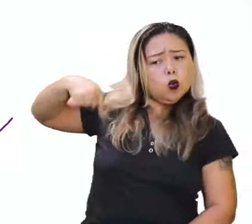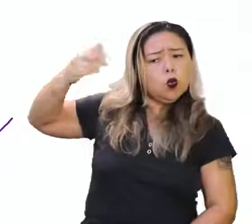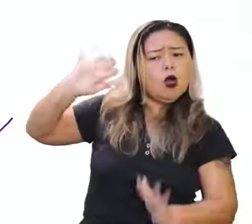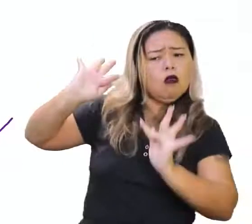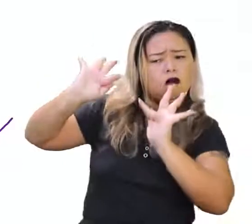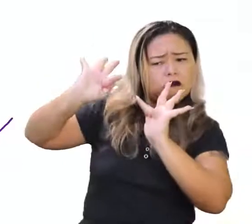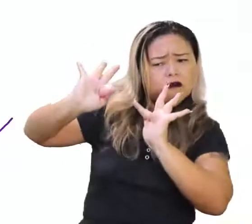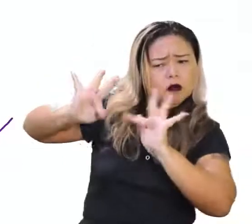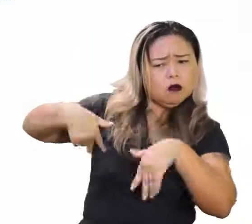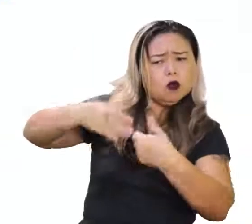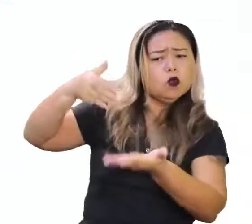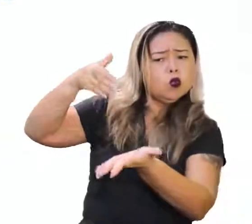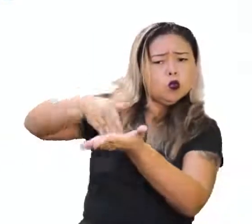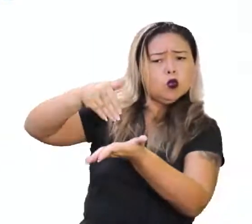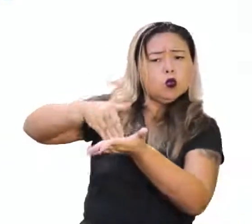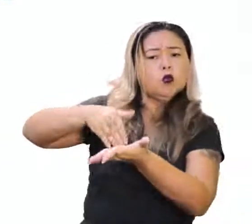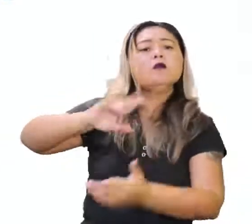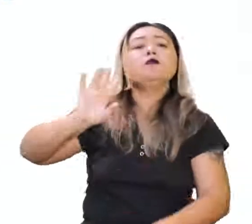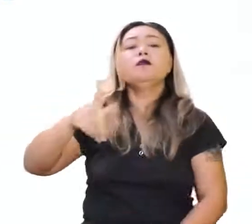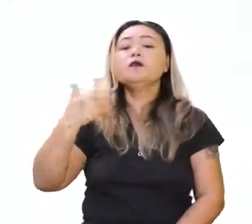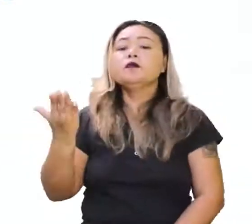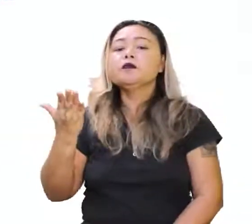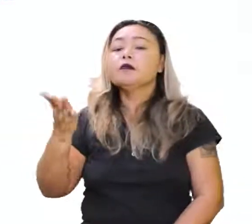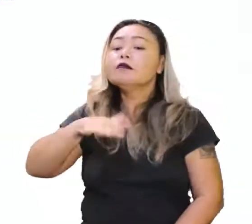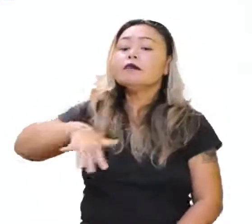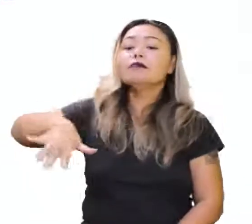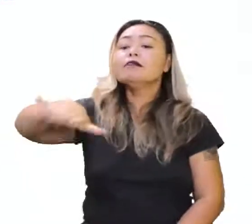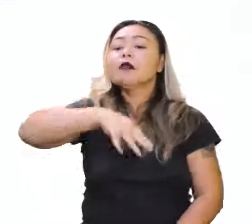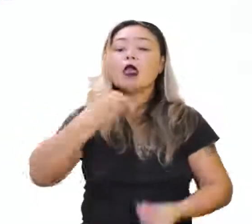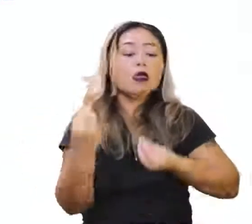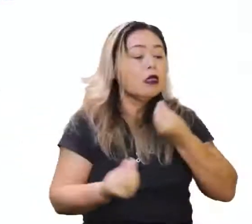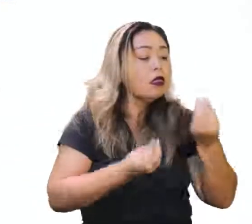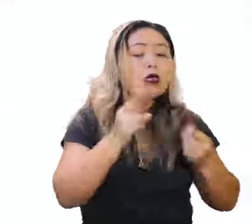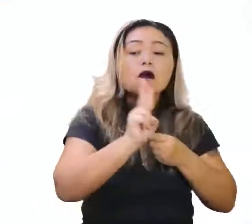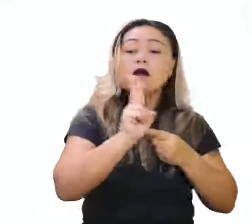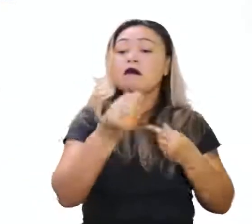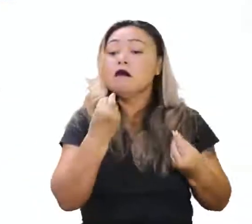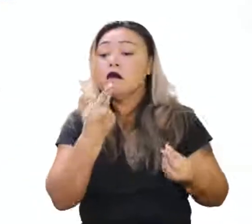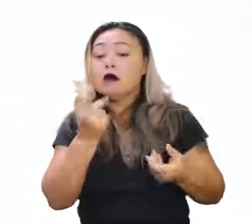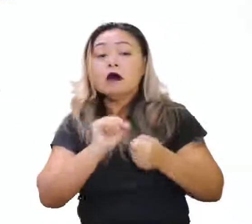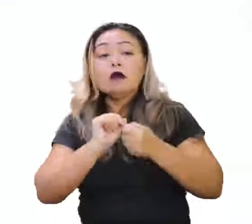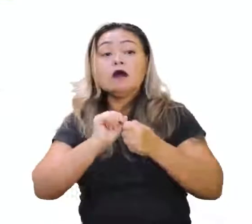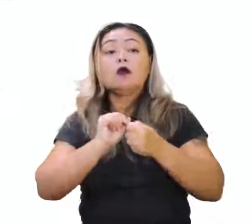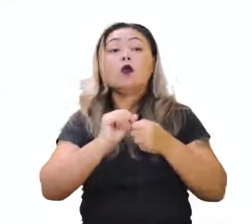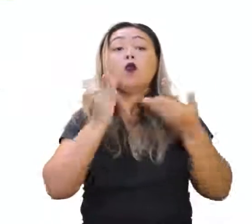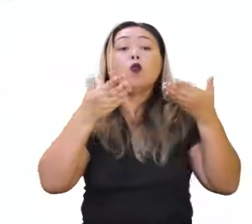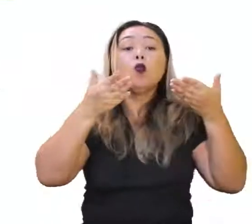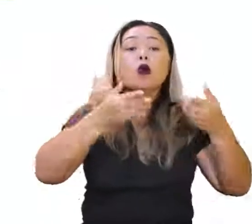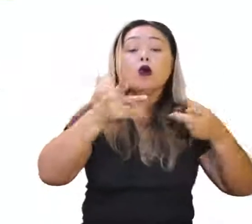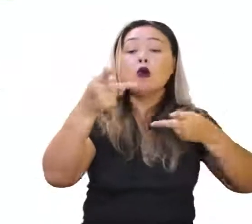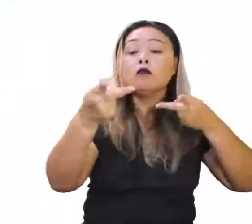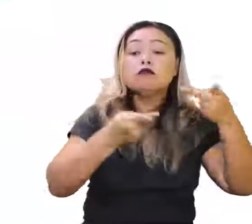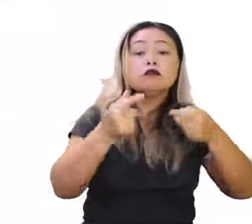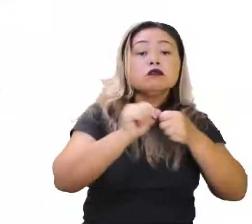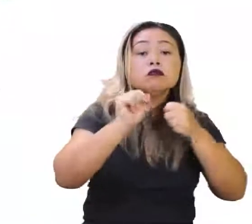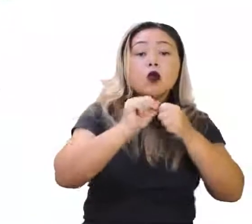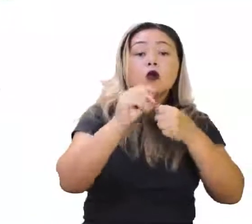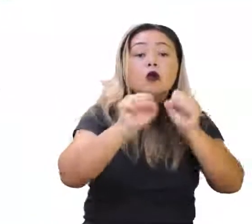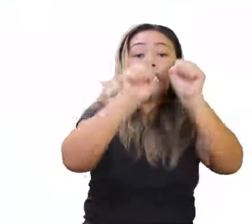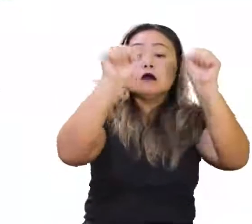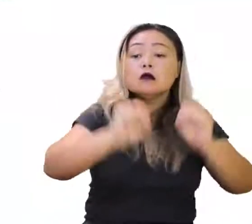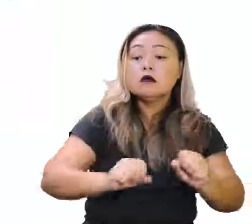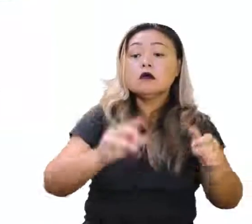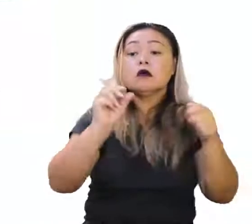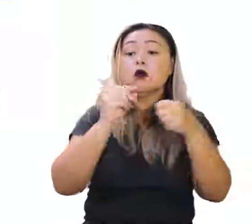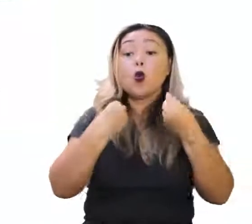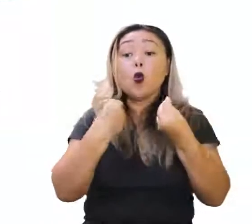no finalzinho, no último. Então, entre esses manejos que eu estou citando, definir o projeto e o sistema de